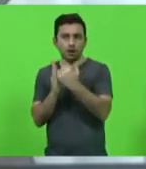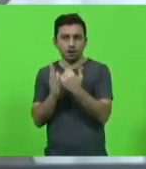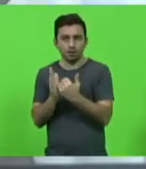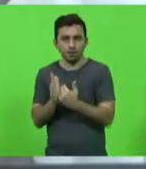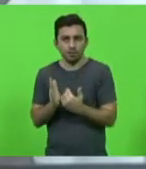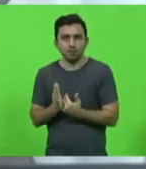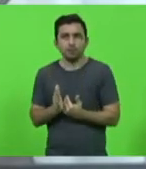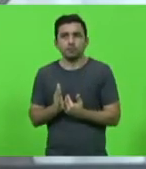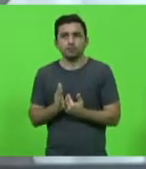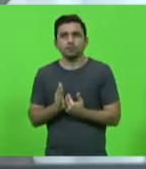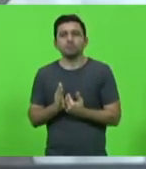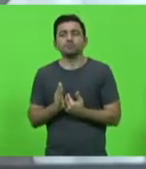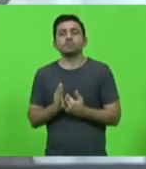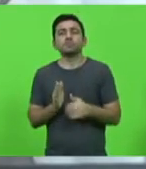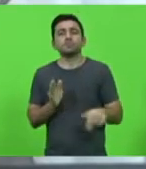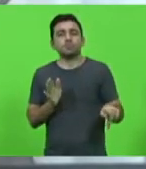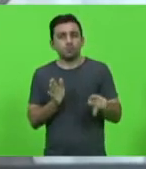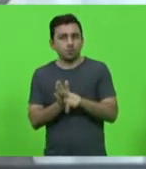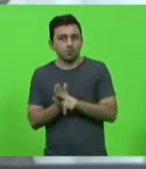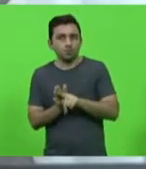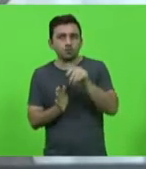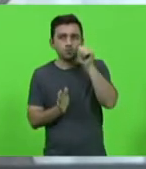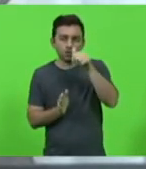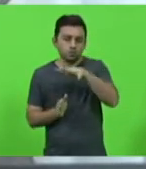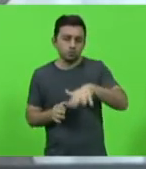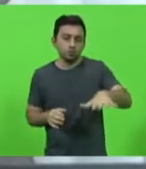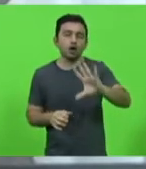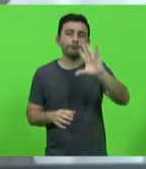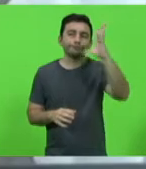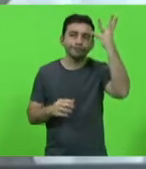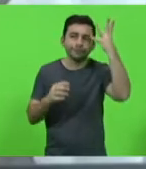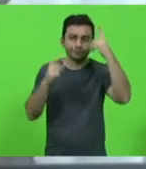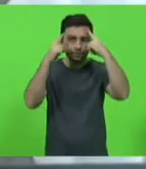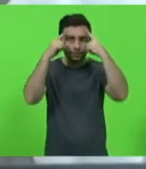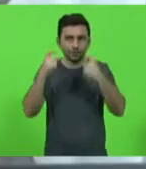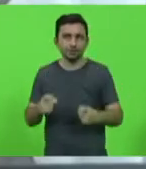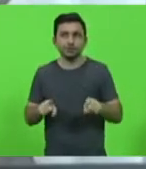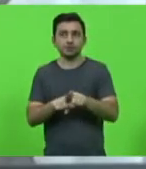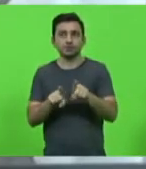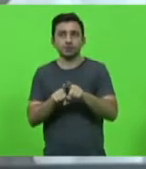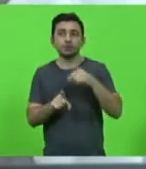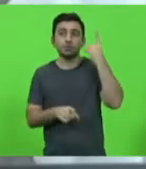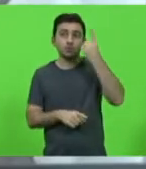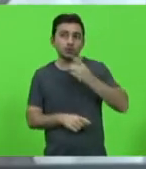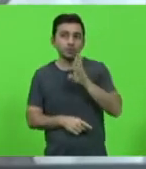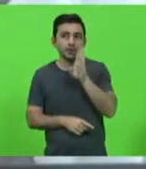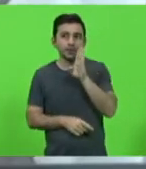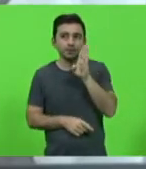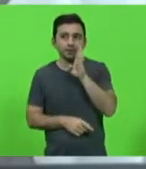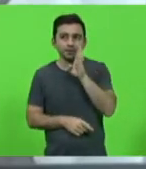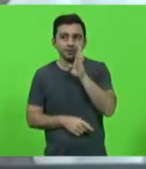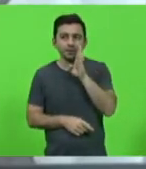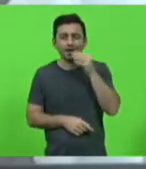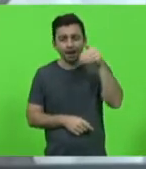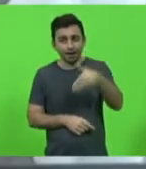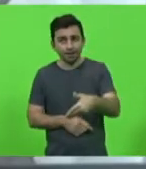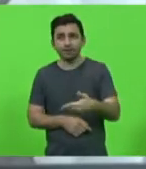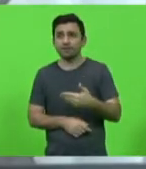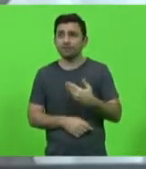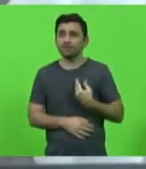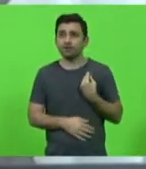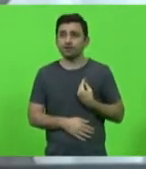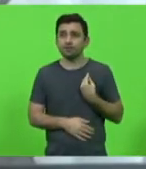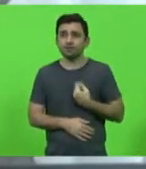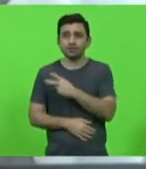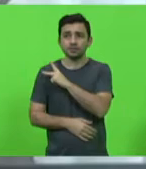destinado às mulheres em situação de violência, próprio deputado Berlanda, que está aqui presidindo, né,